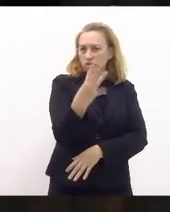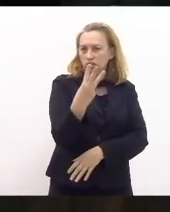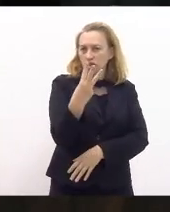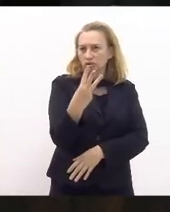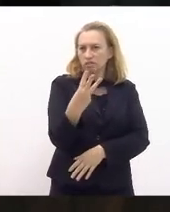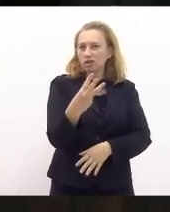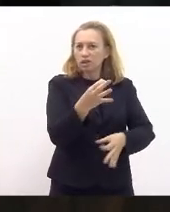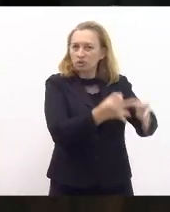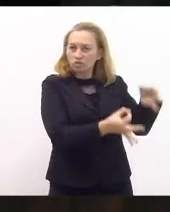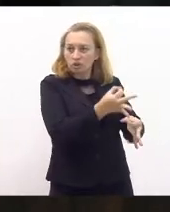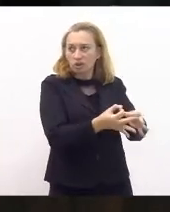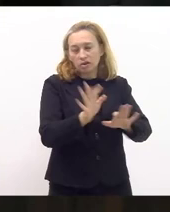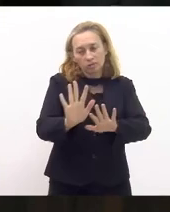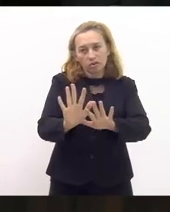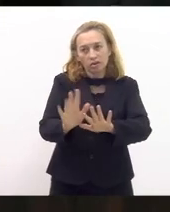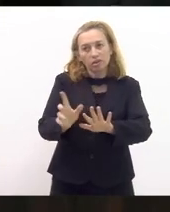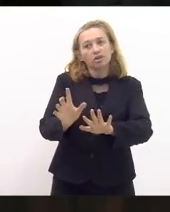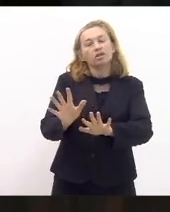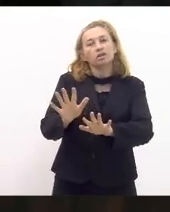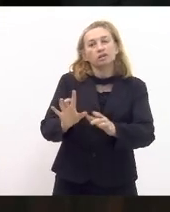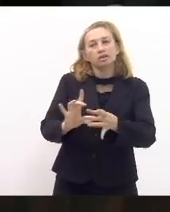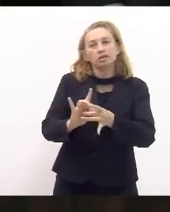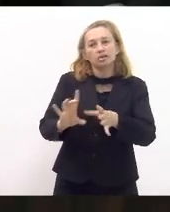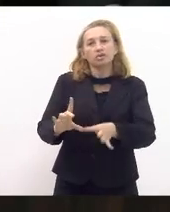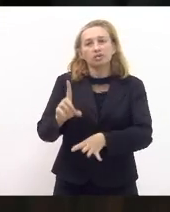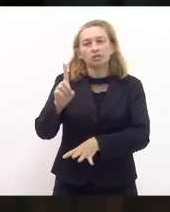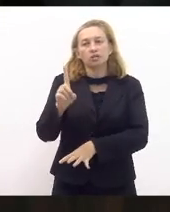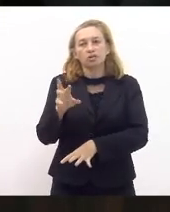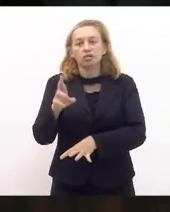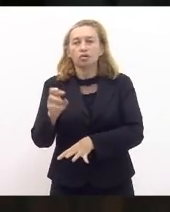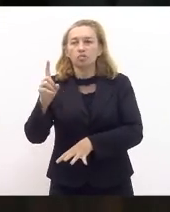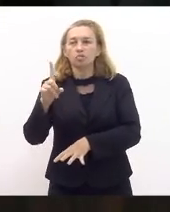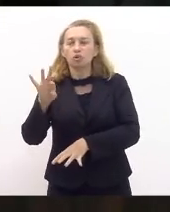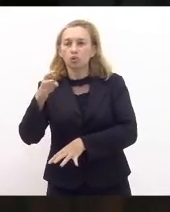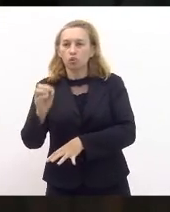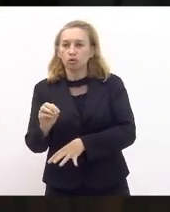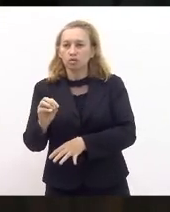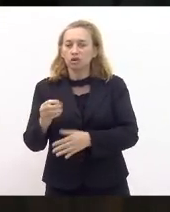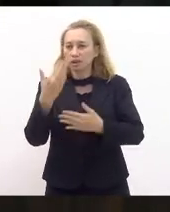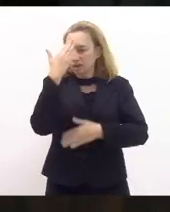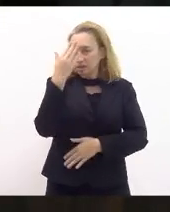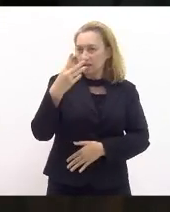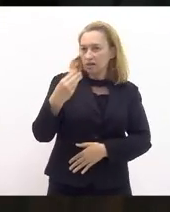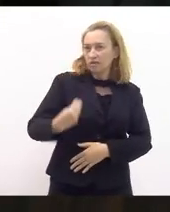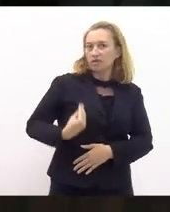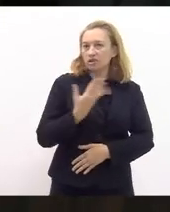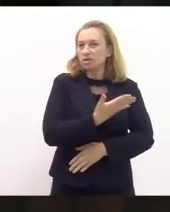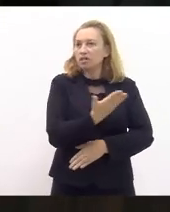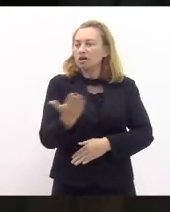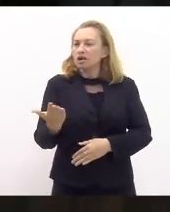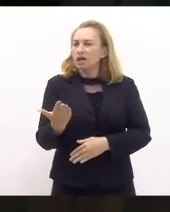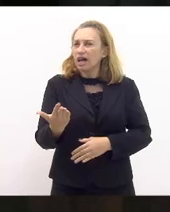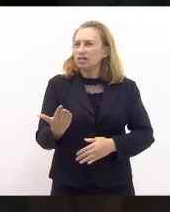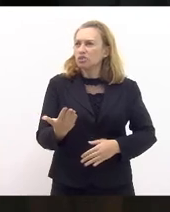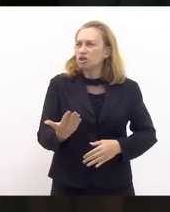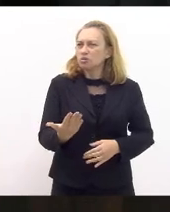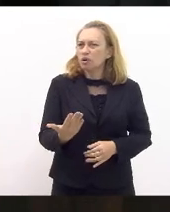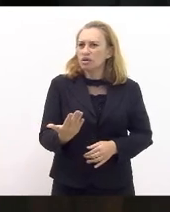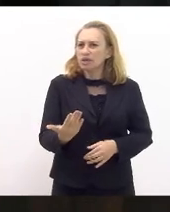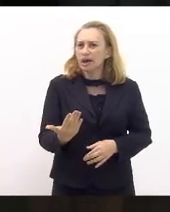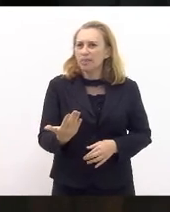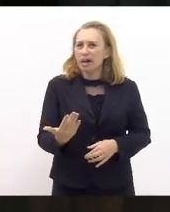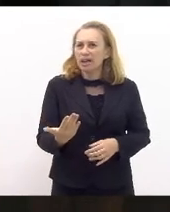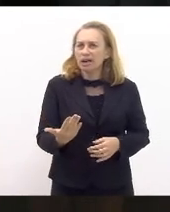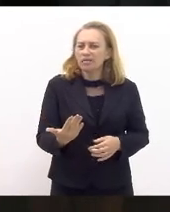parte jurídica, foi não, deixa com o doutor Bruno do B. Quero agradecer a presença de todos, dizer a todos vocês que é